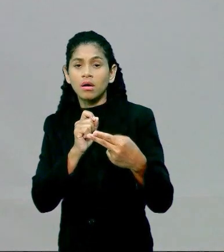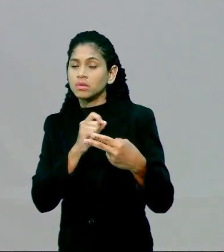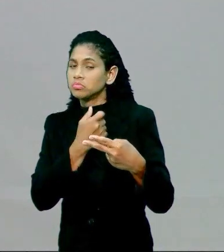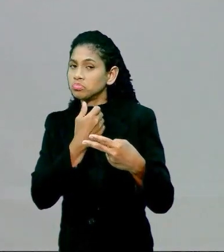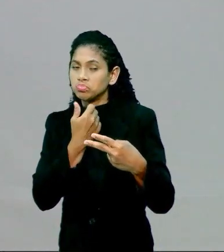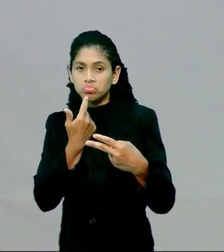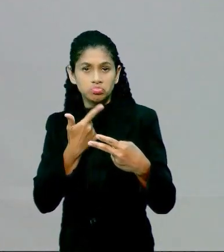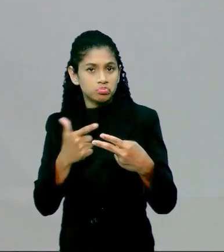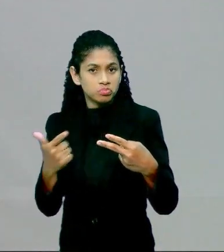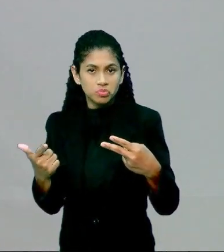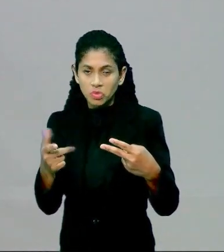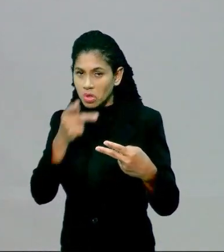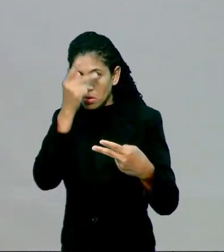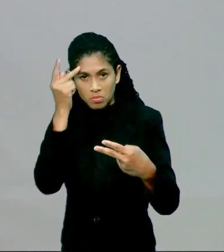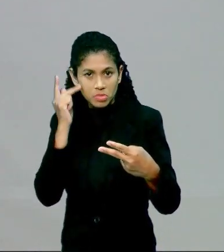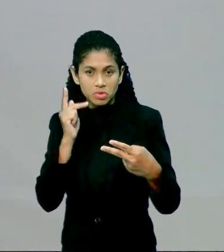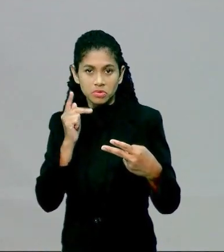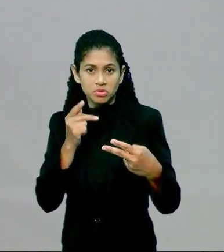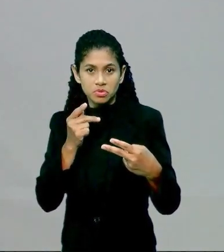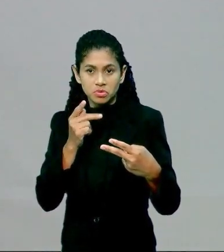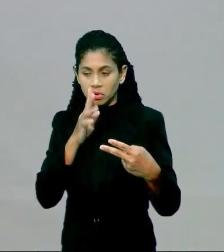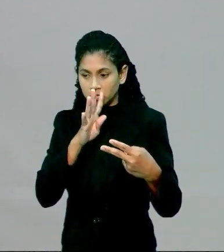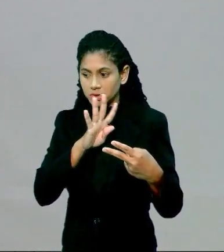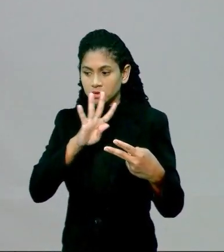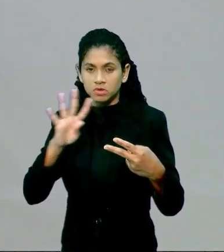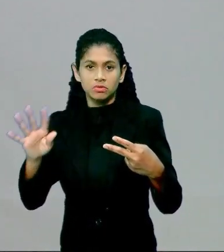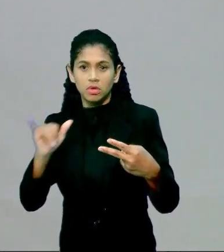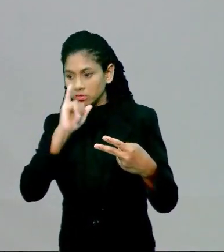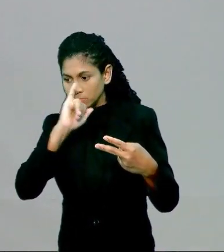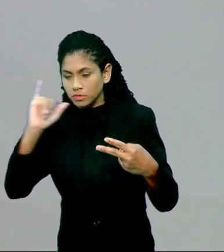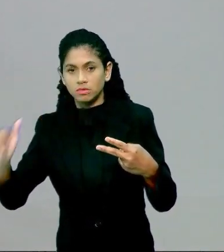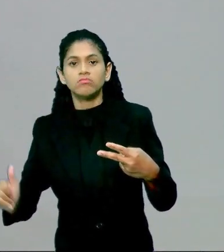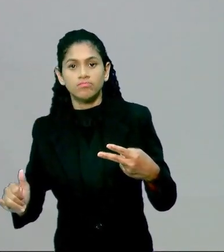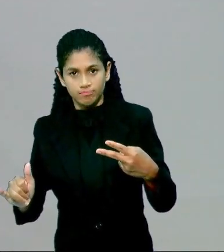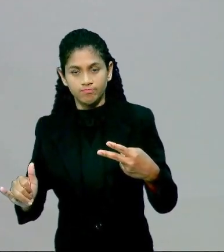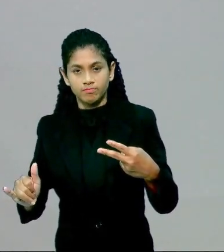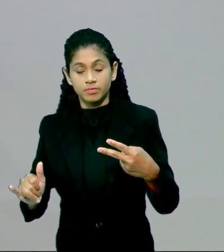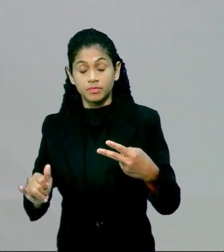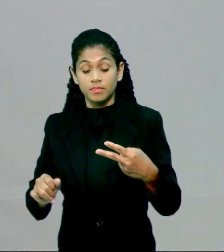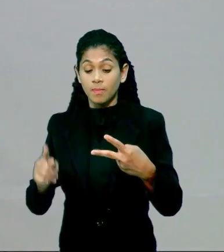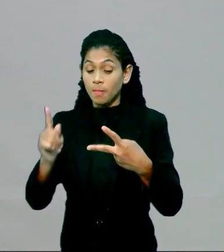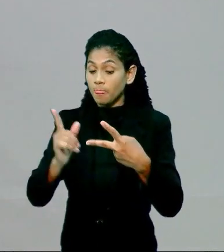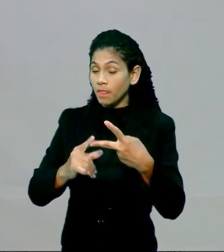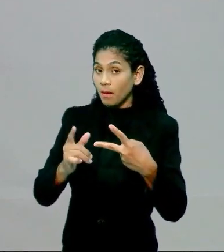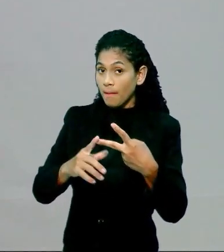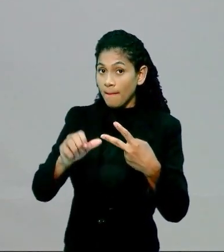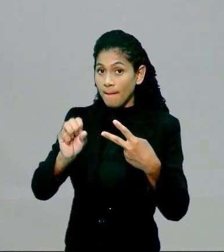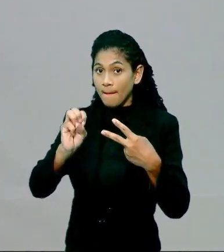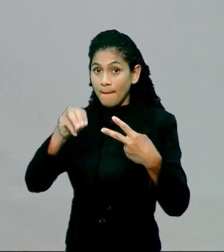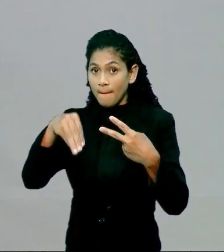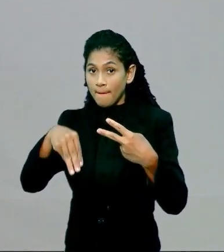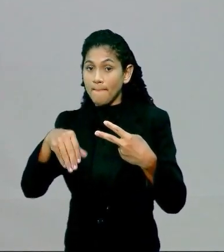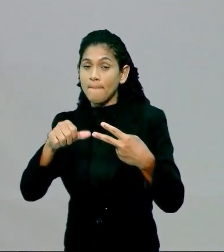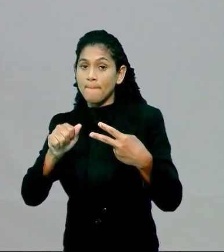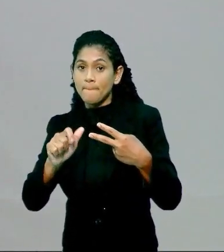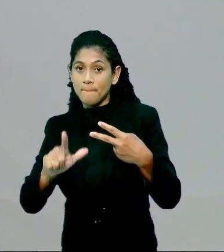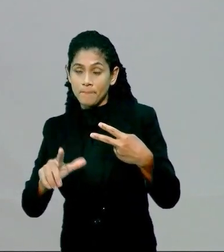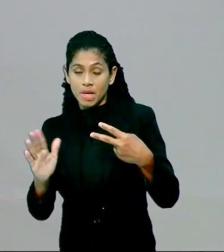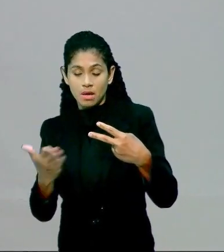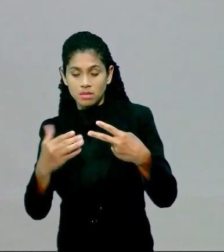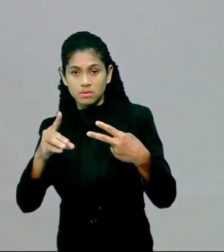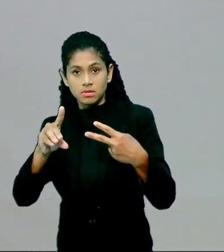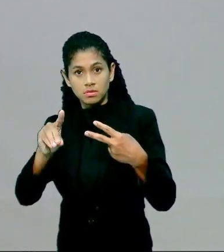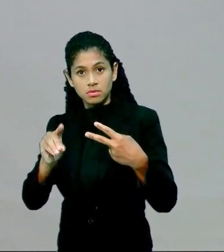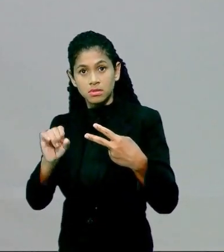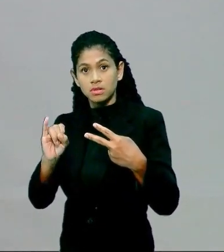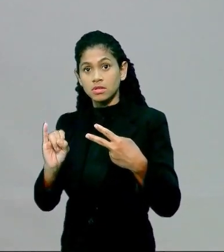estou me dirigindo. Já a cantiga de maldizer, pessoal, ela é uma crítica direta, quer dizer, eu digo para quem